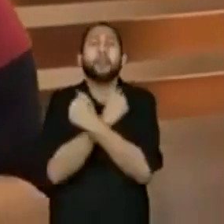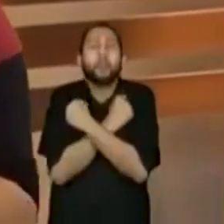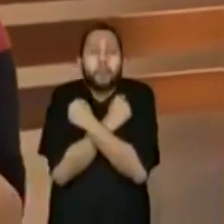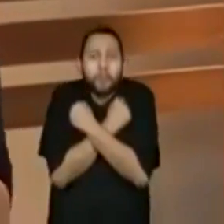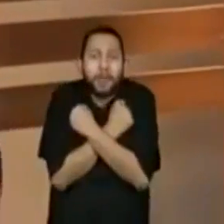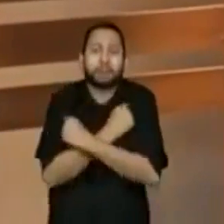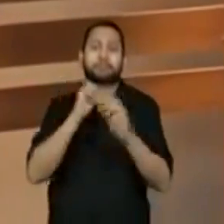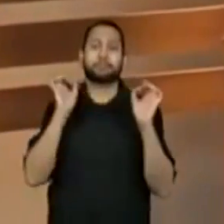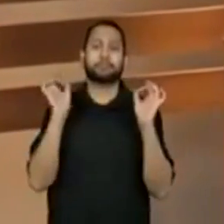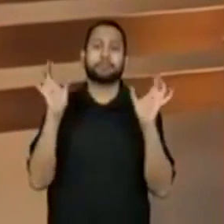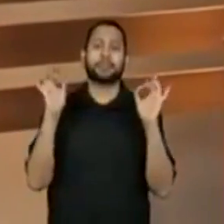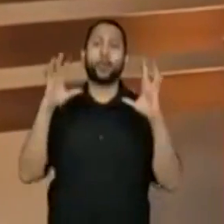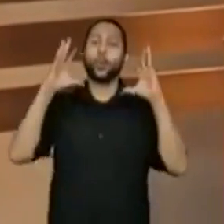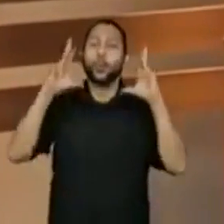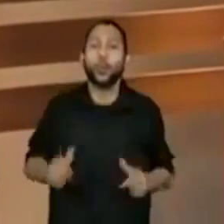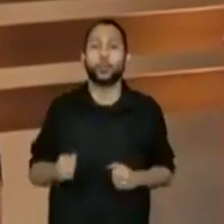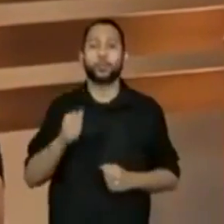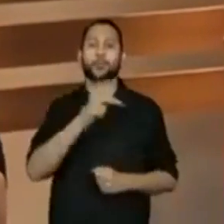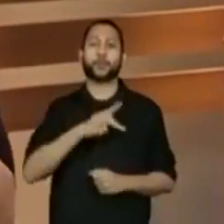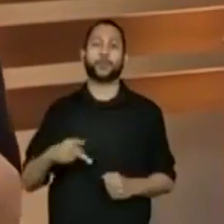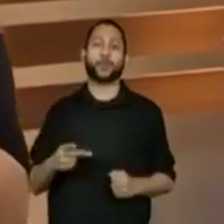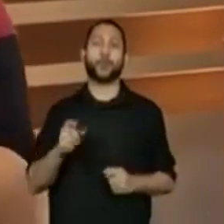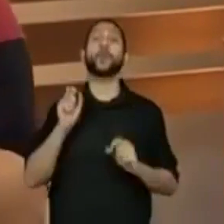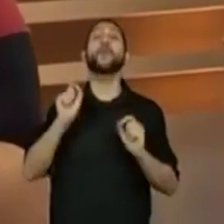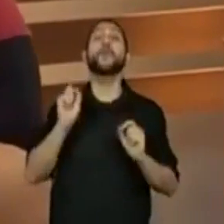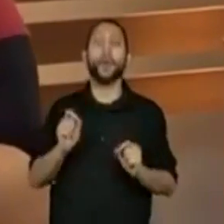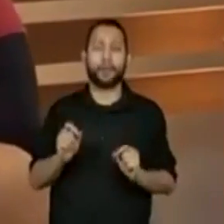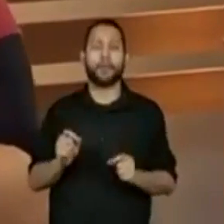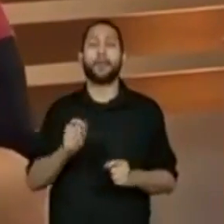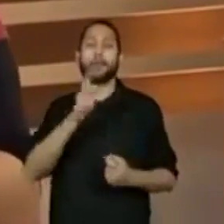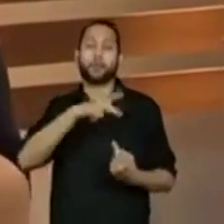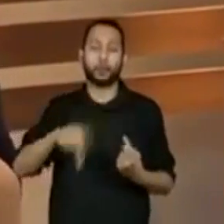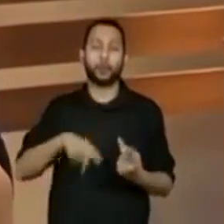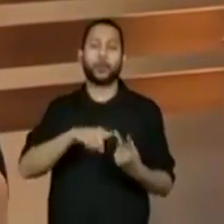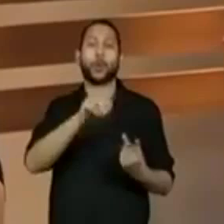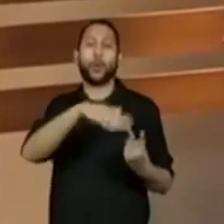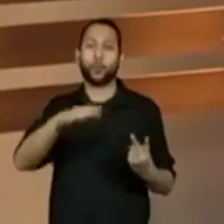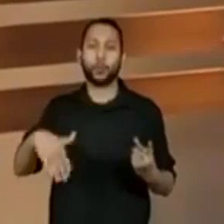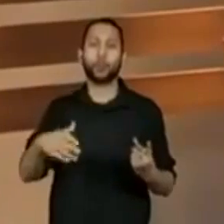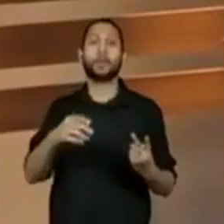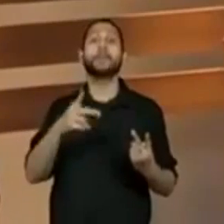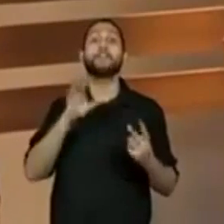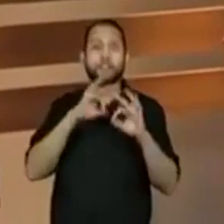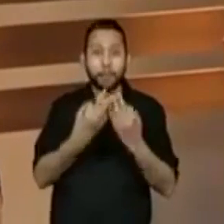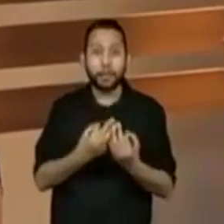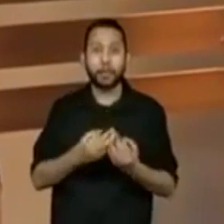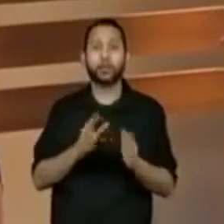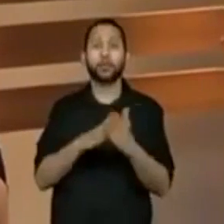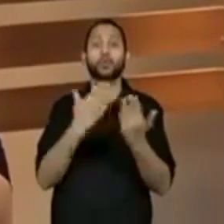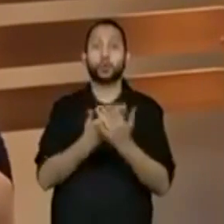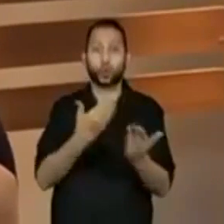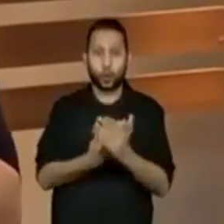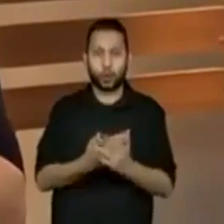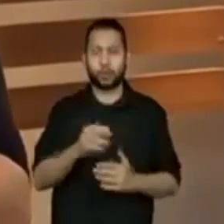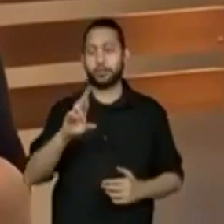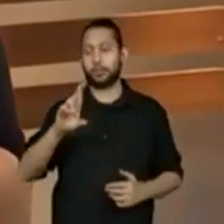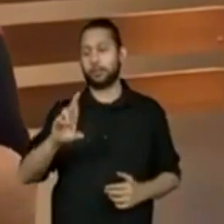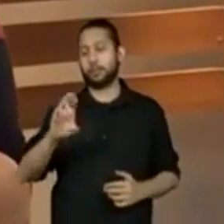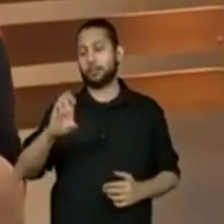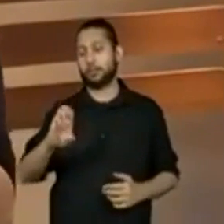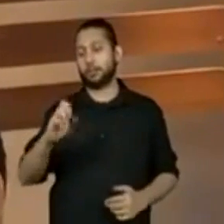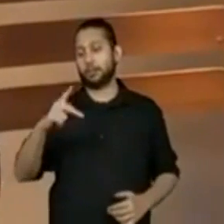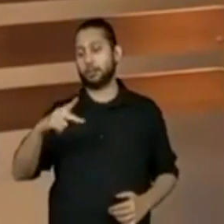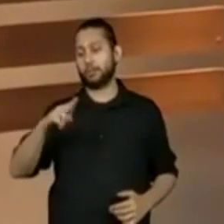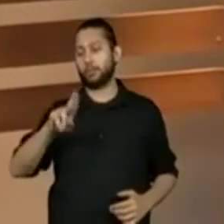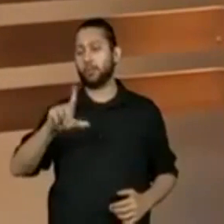super especial a todos os professores, alunos e pais da Escola República de Honduras,